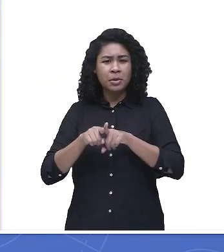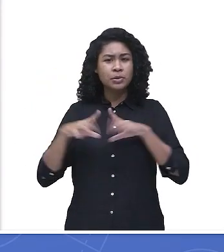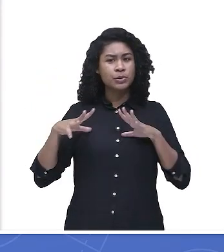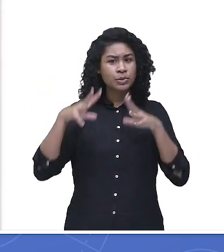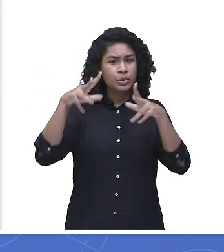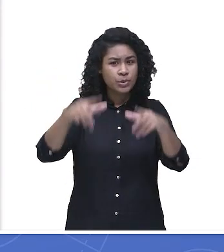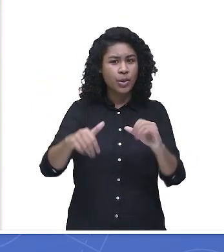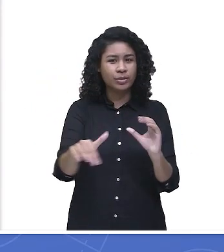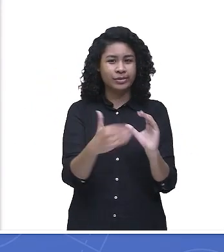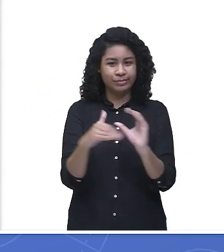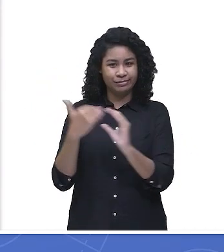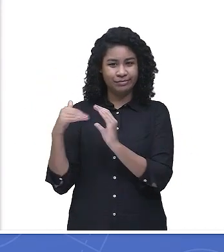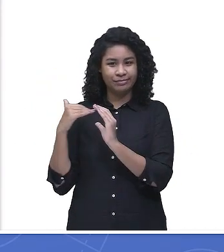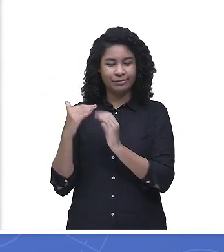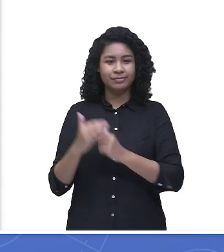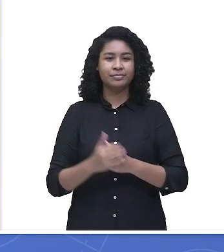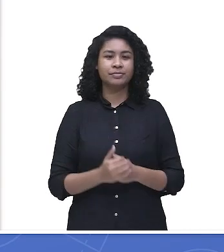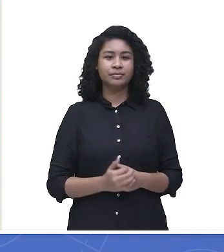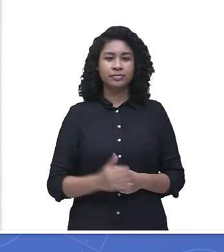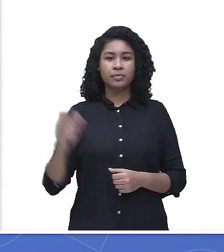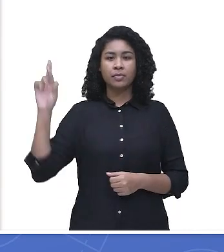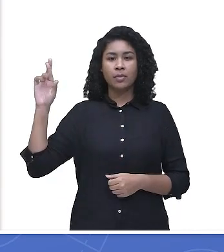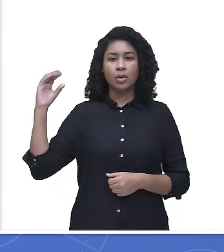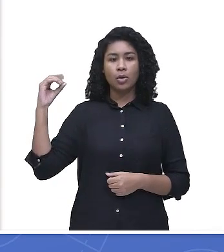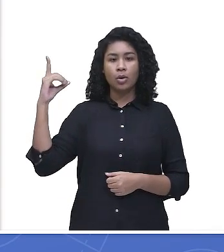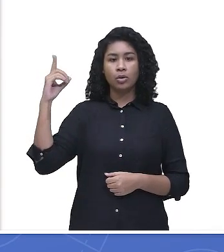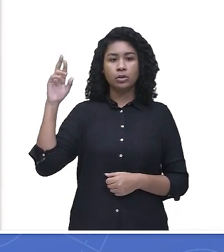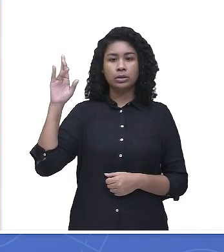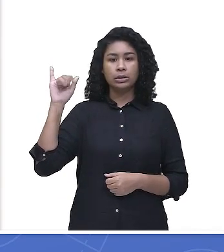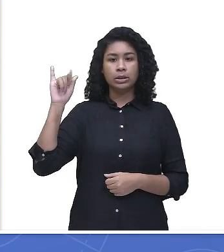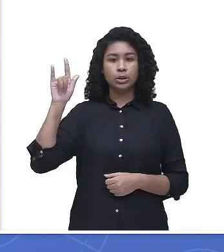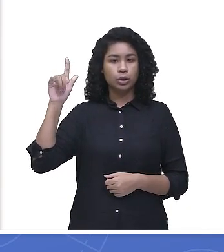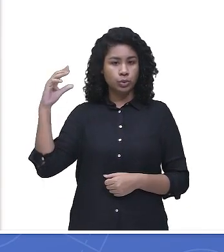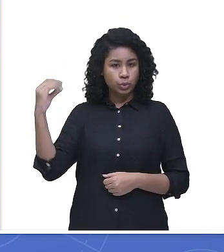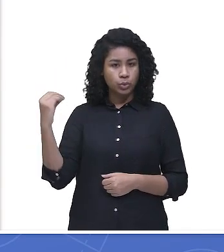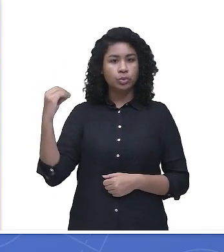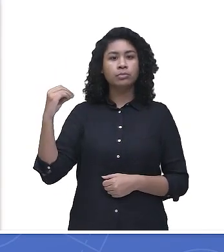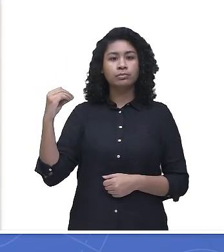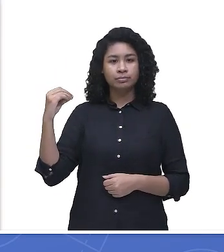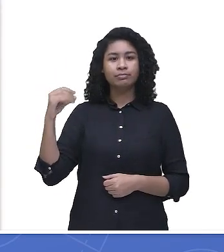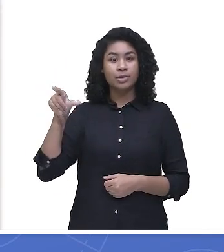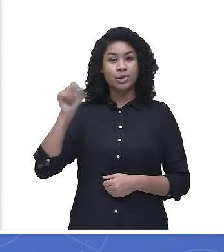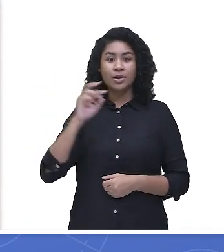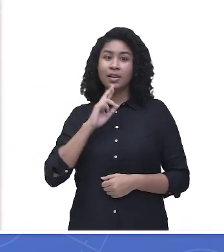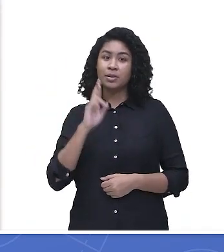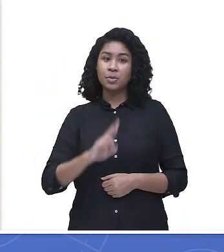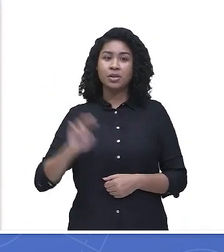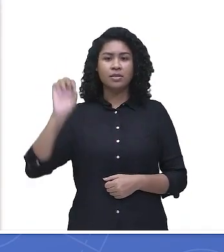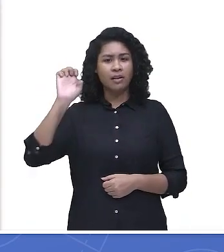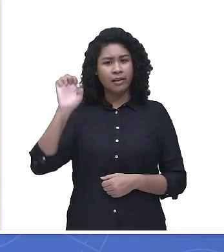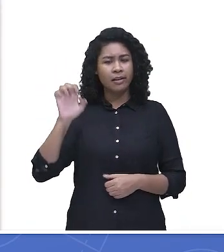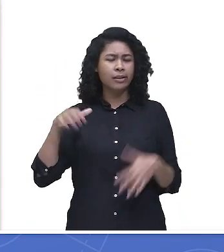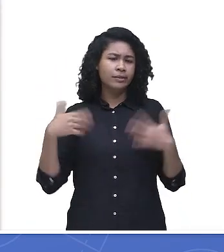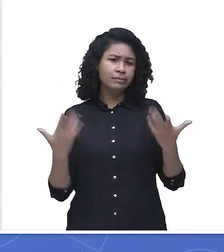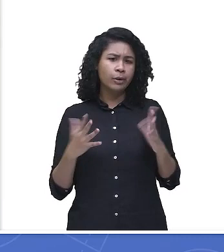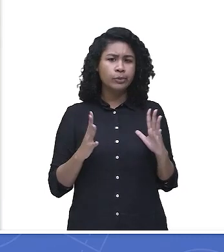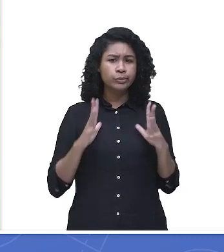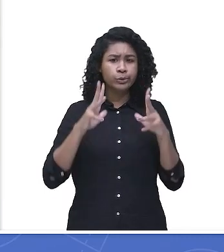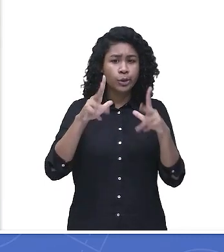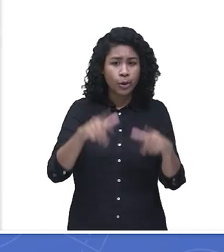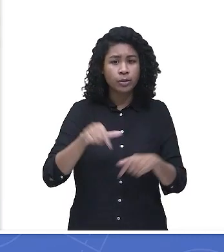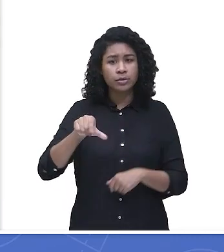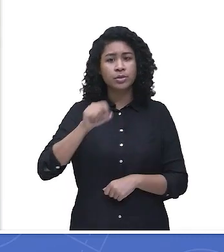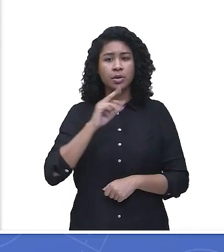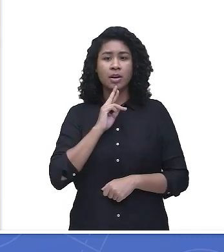interagindo. Rodrigo afirmando também que a resposta correta é a letra E. Até esse momento, um consenso com relação